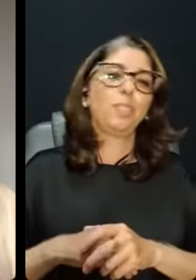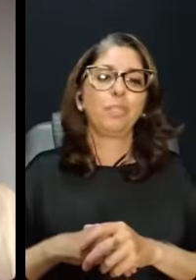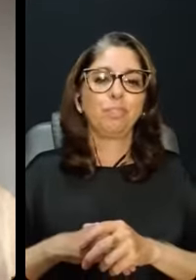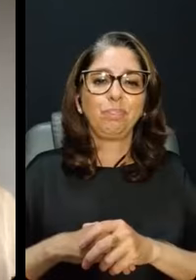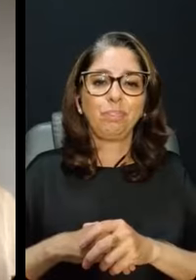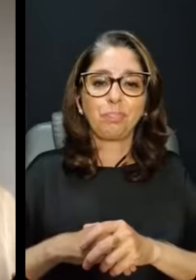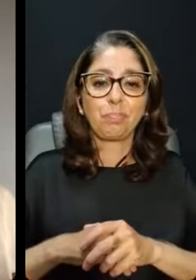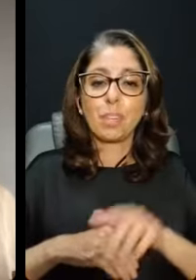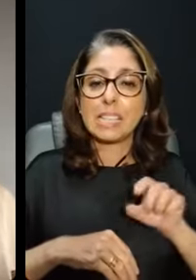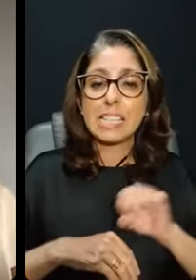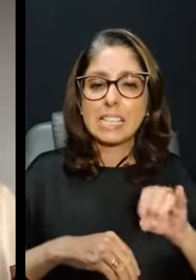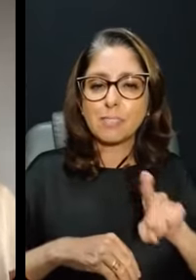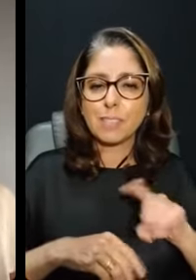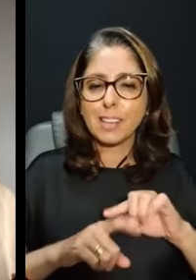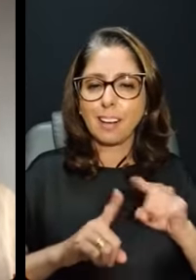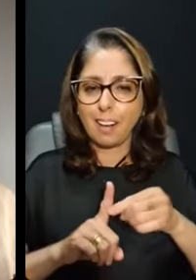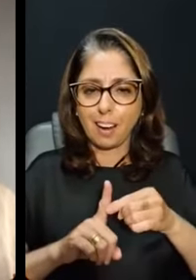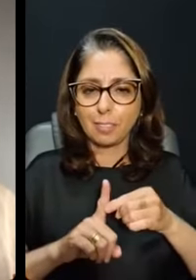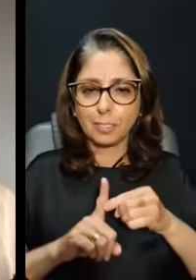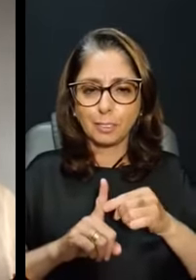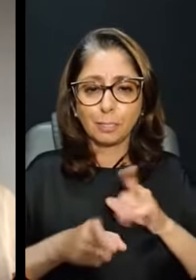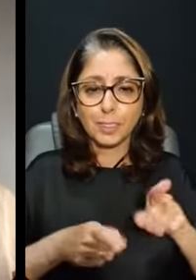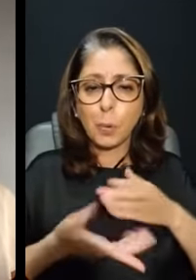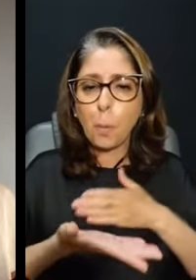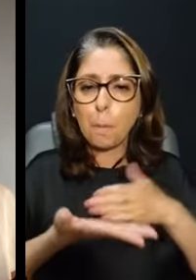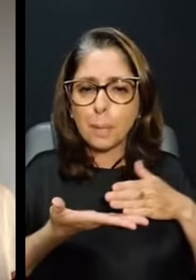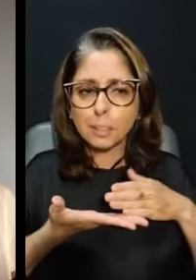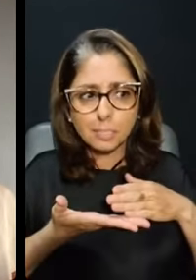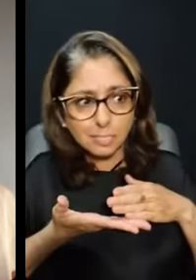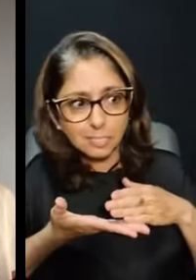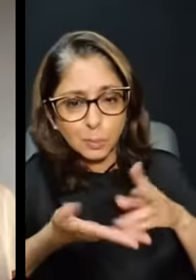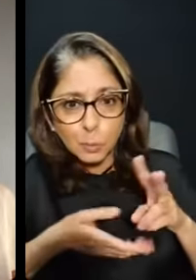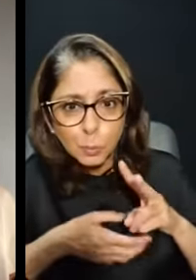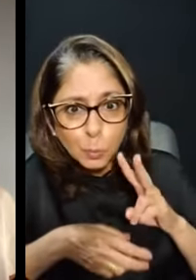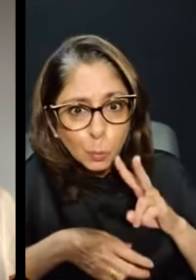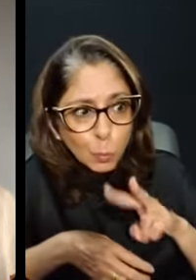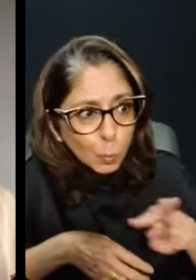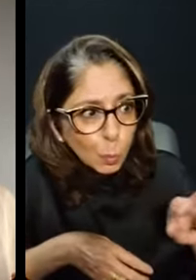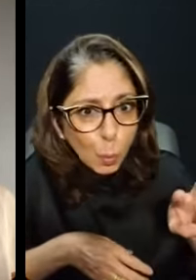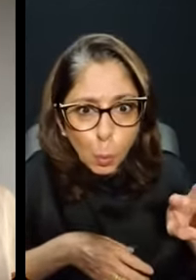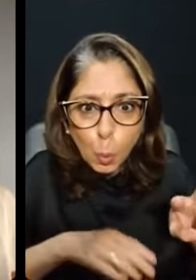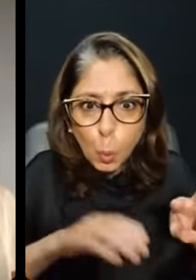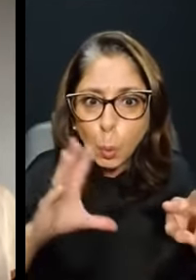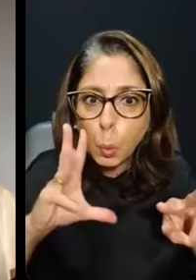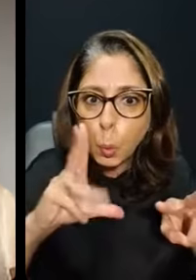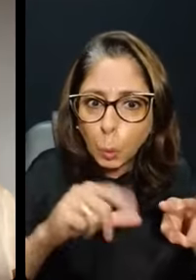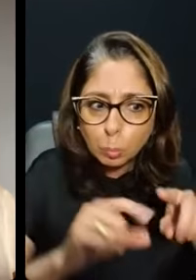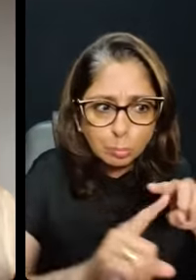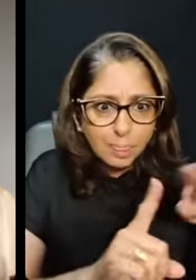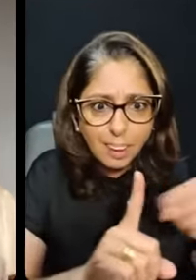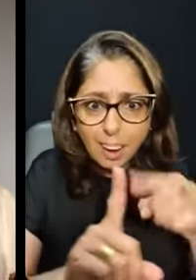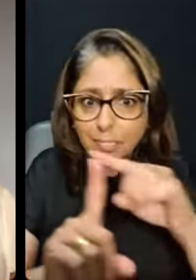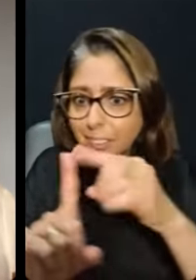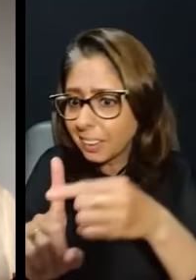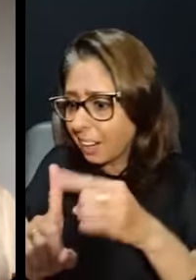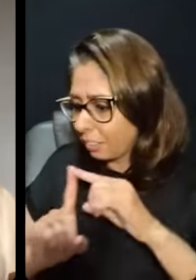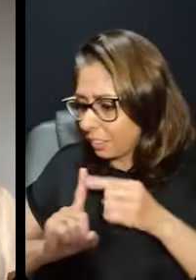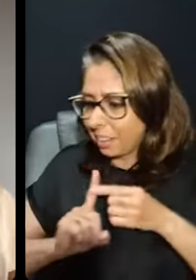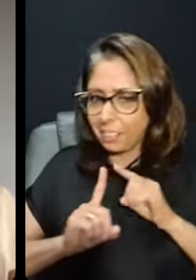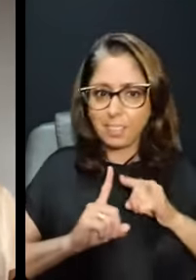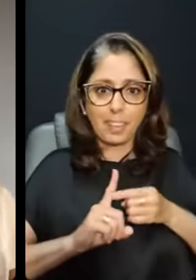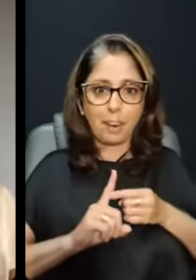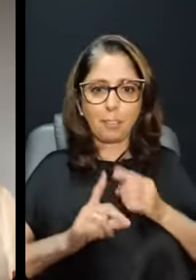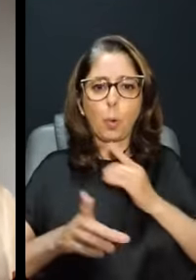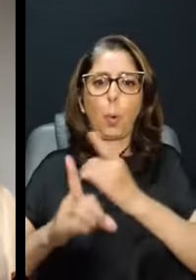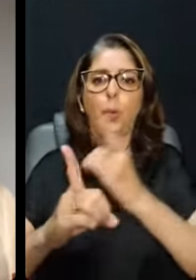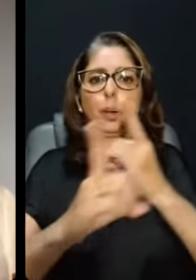aí. Porque depois que ela tem essa virada de chave e começa a enxergar, aí ela vai enxergar várias pessoas com deficiência, né,